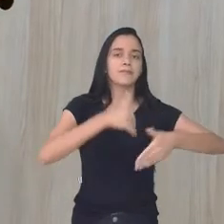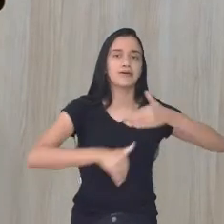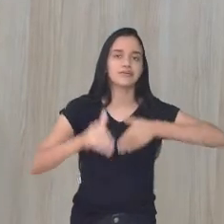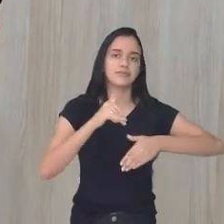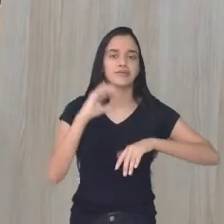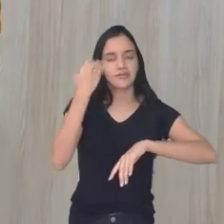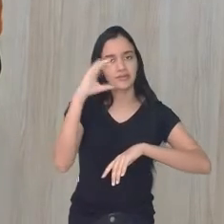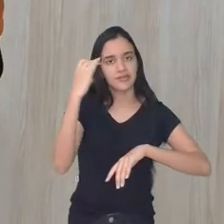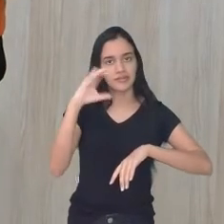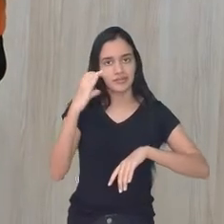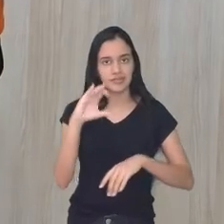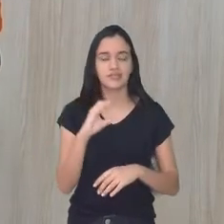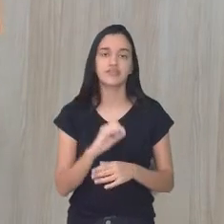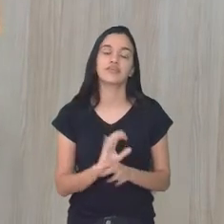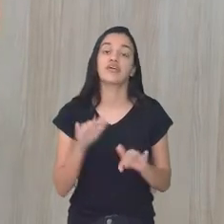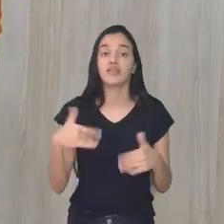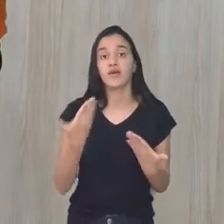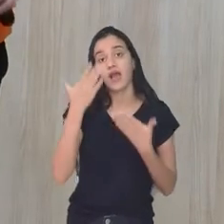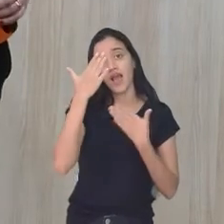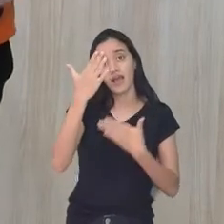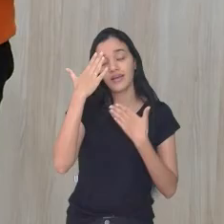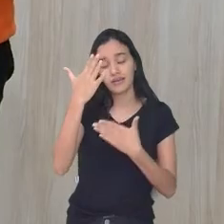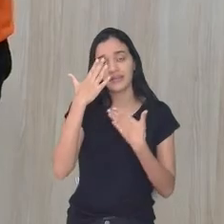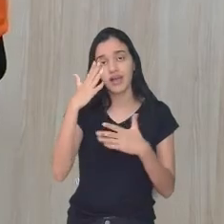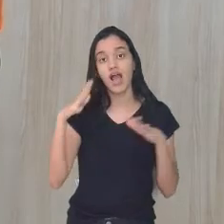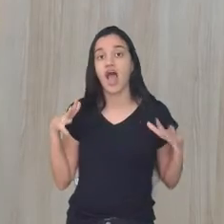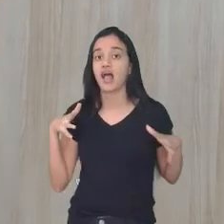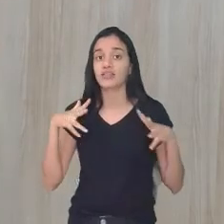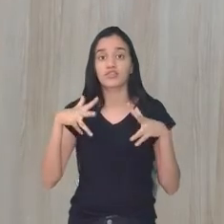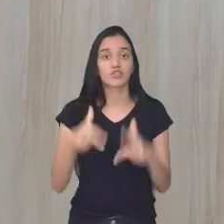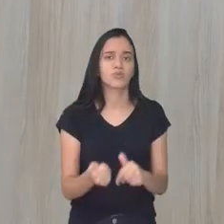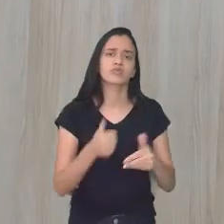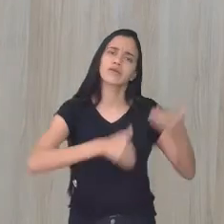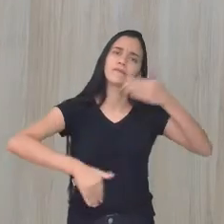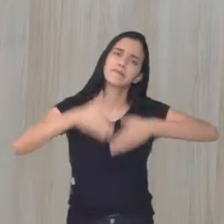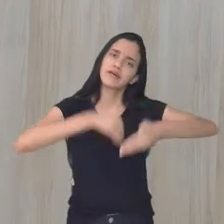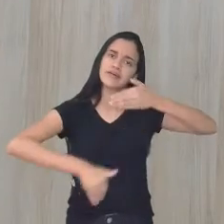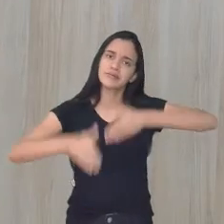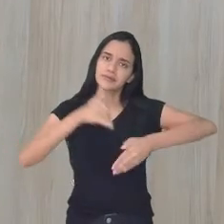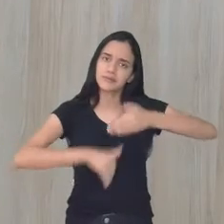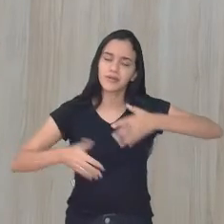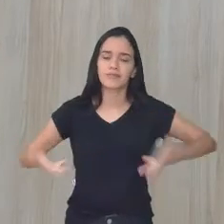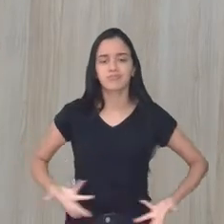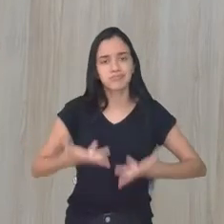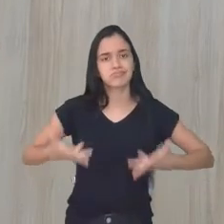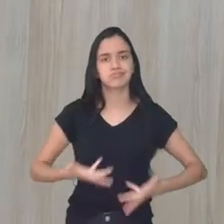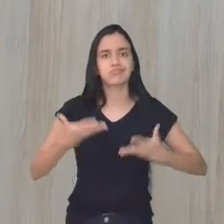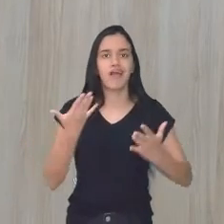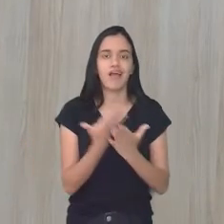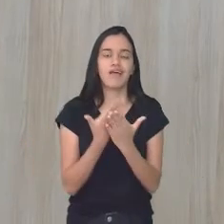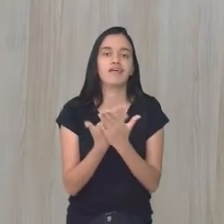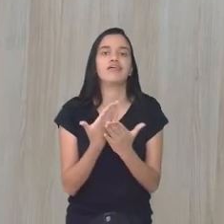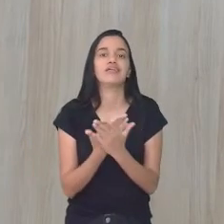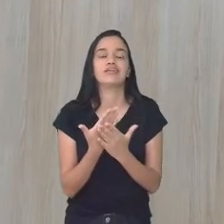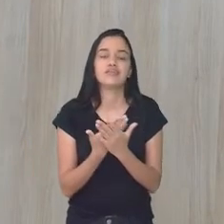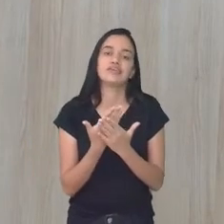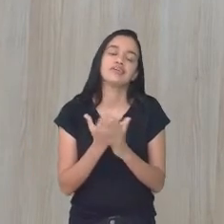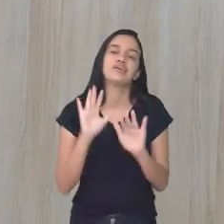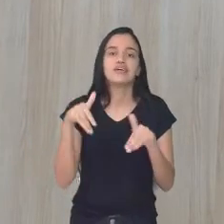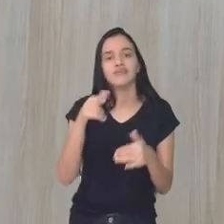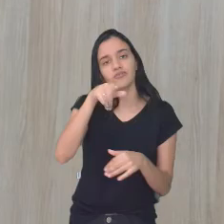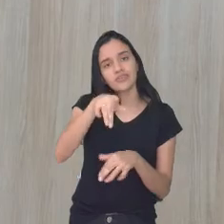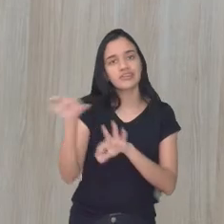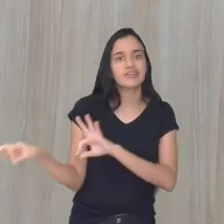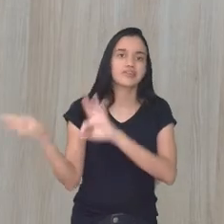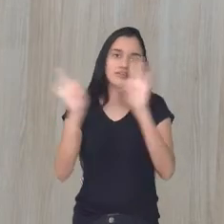que está dando aí para os meninos, né? Então, agradeço aqui a todos que participaram, que se empenharam para essa aula vir ao ar. E agradeço a você que está